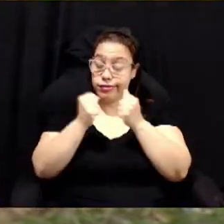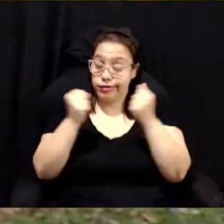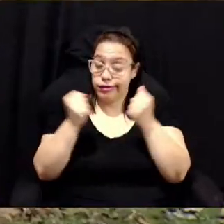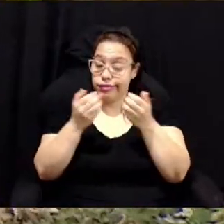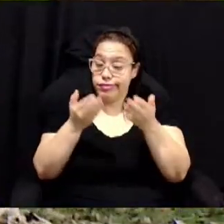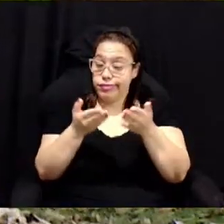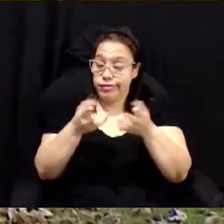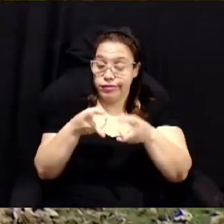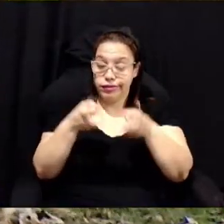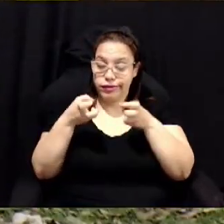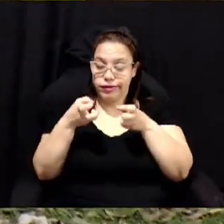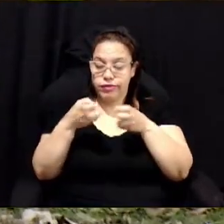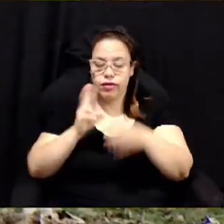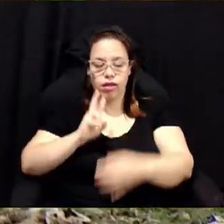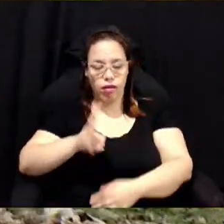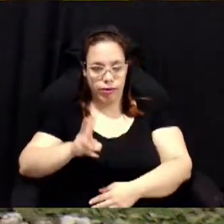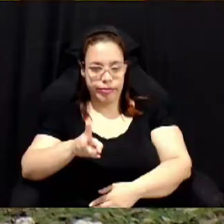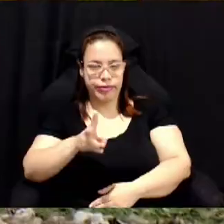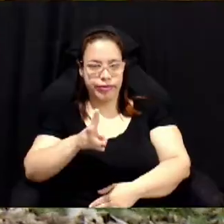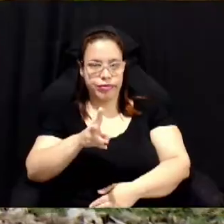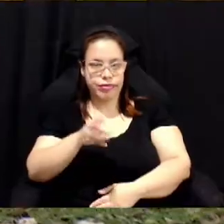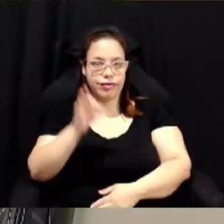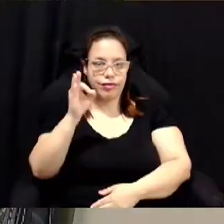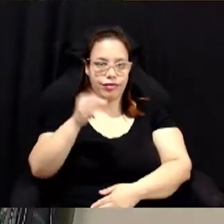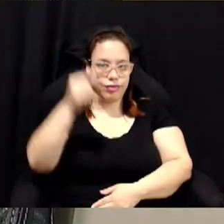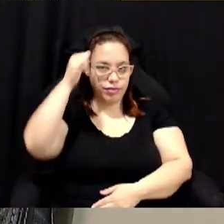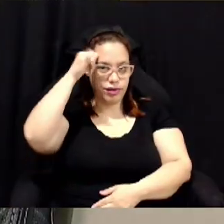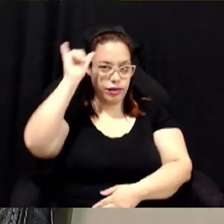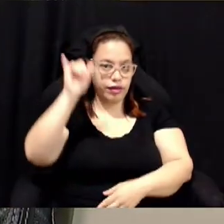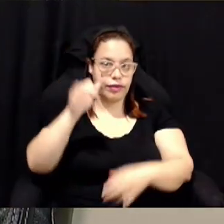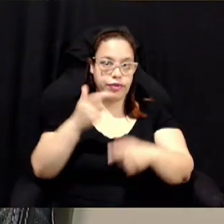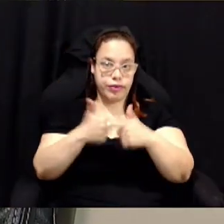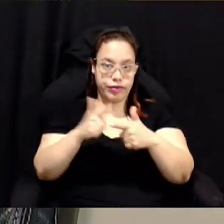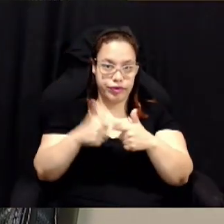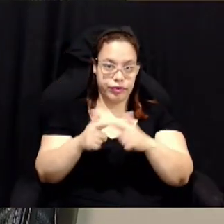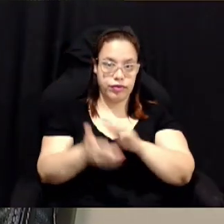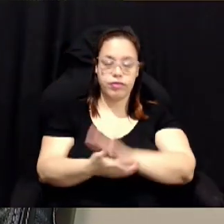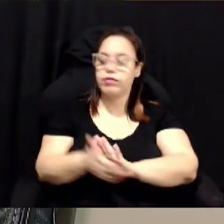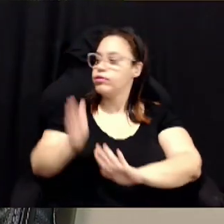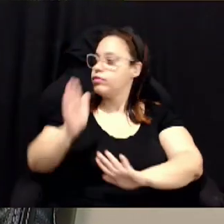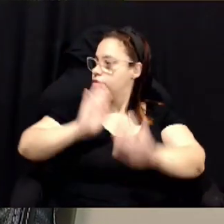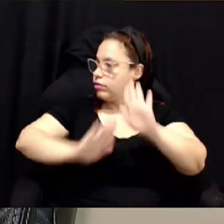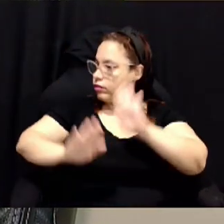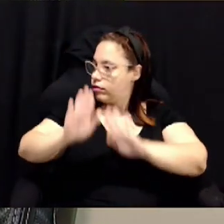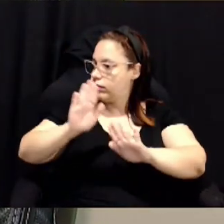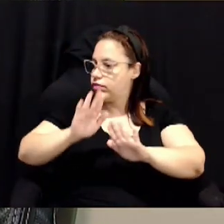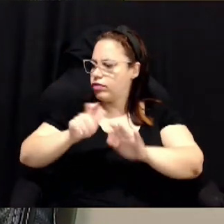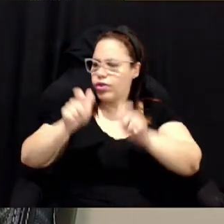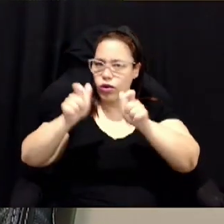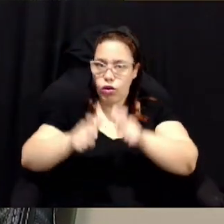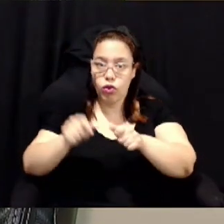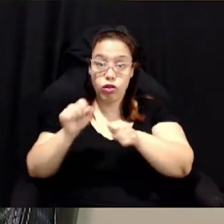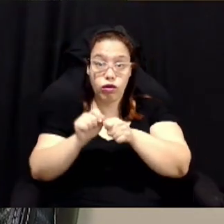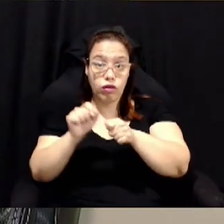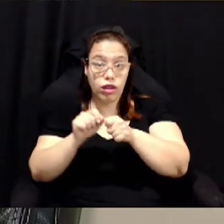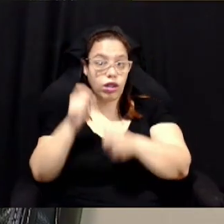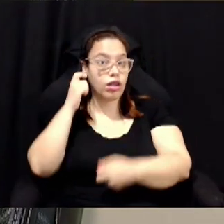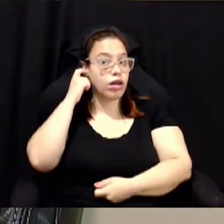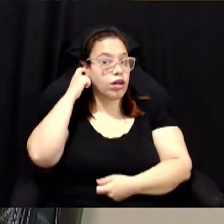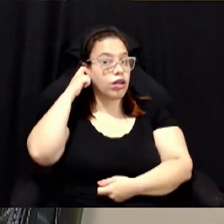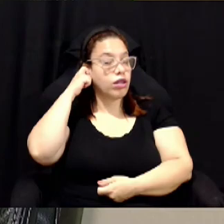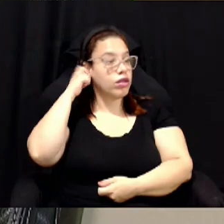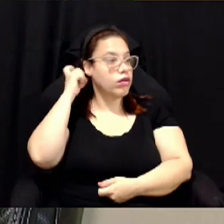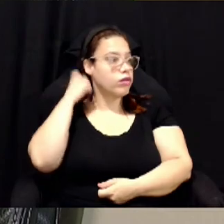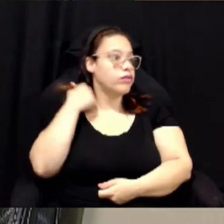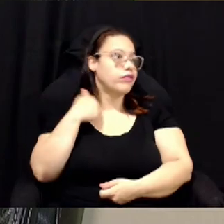observação constante é a chave para evitar lesões. Tem que tomar muito cuidado na onde vai fazer, né? Tem que tomar cuidado, claro, com